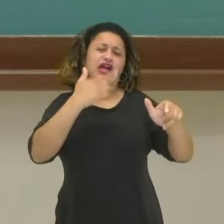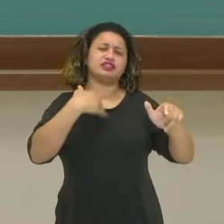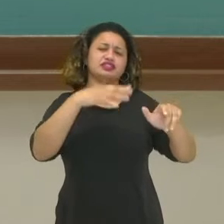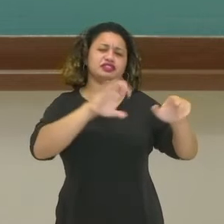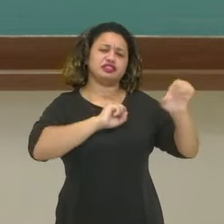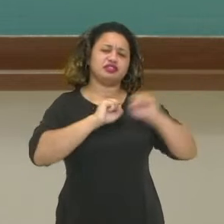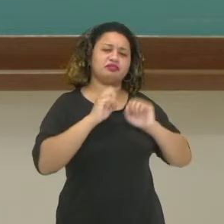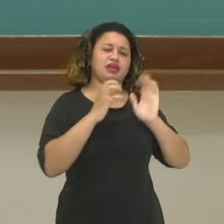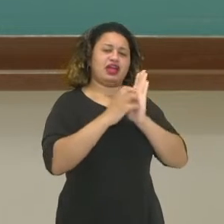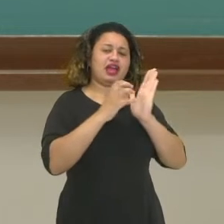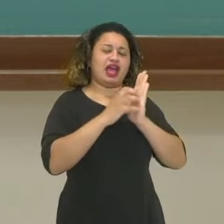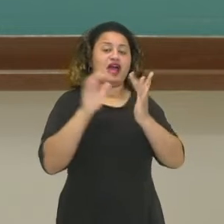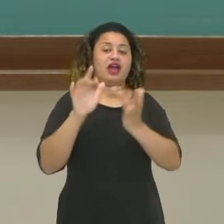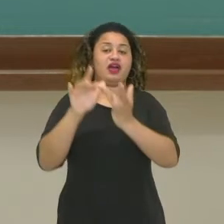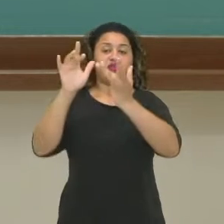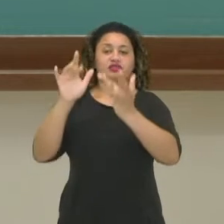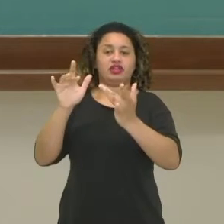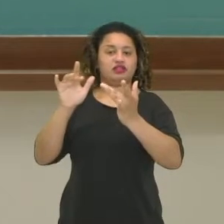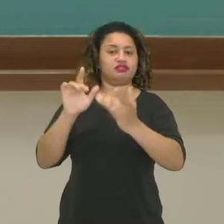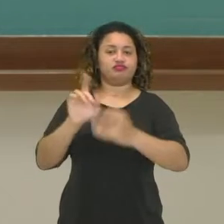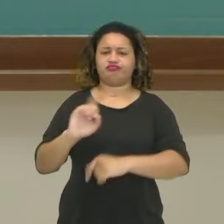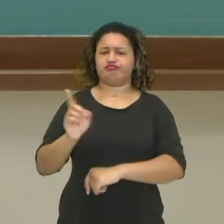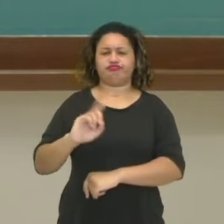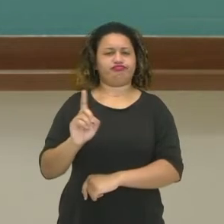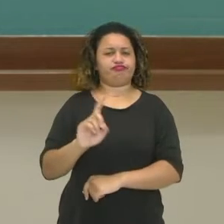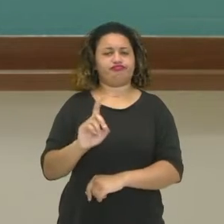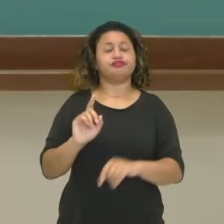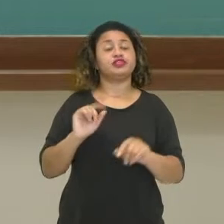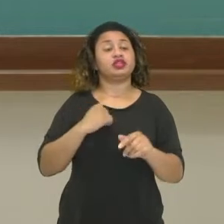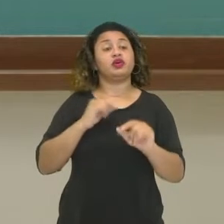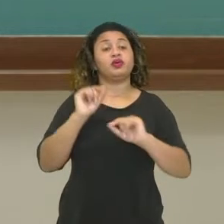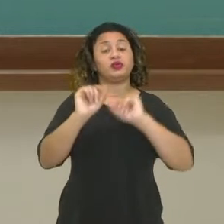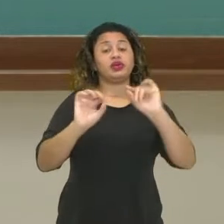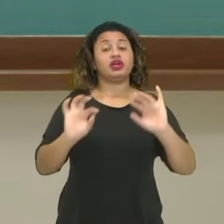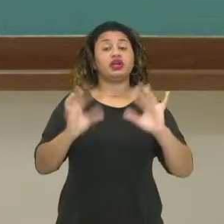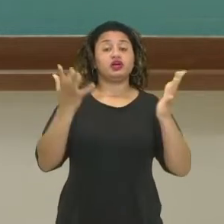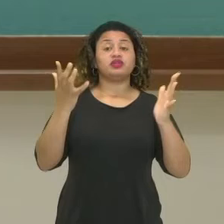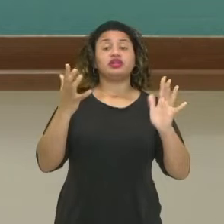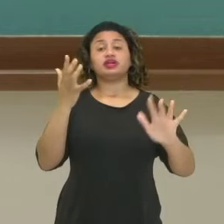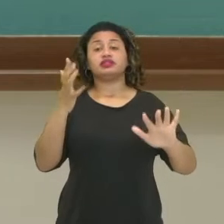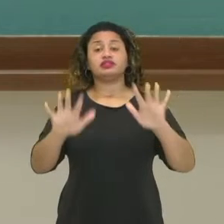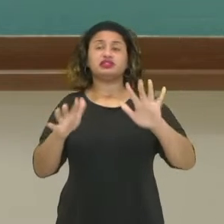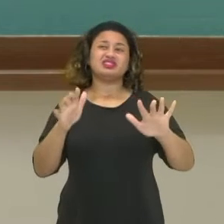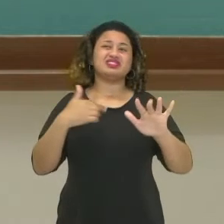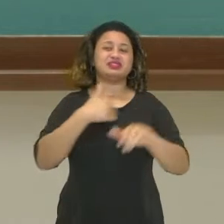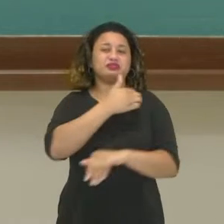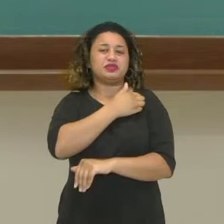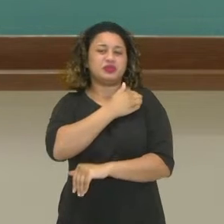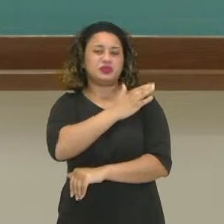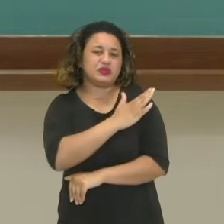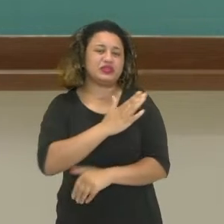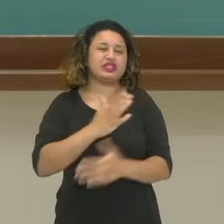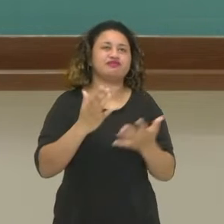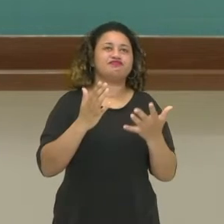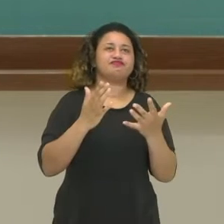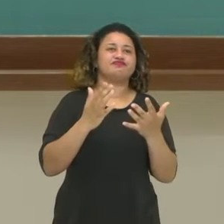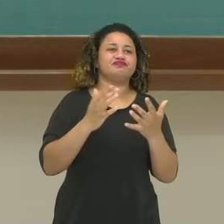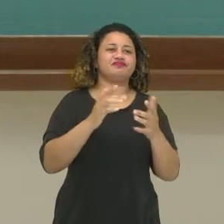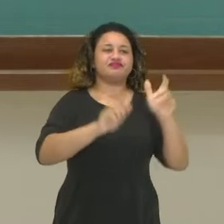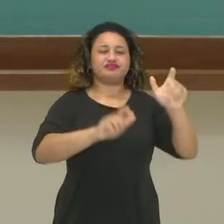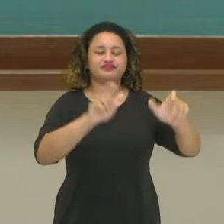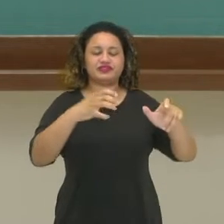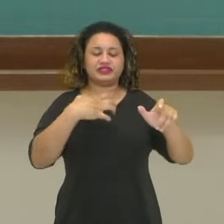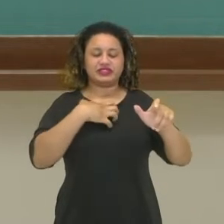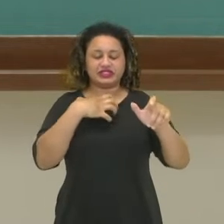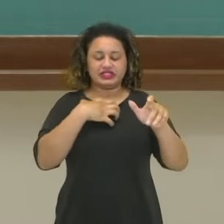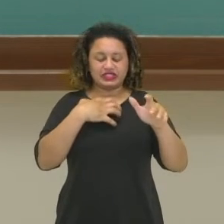pelo contato, e isso não acontece, né? E muitas vezes ocorre até um preconceito, a pessoa se sente